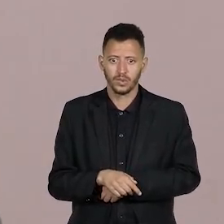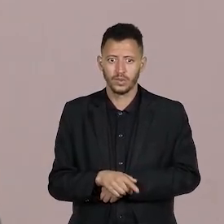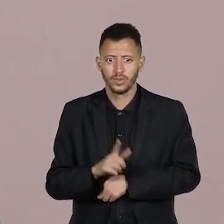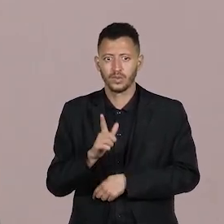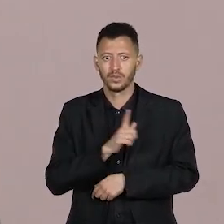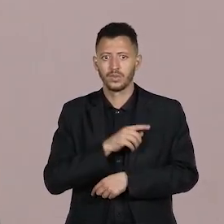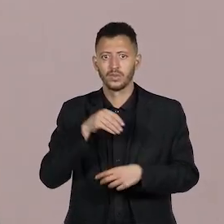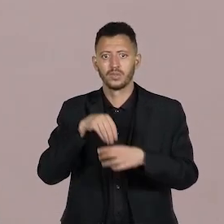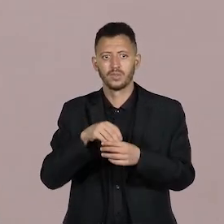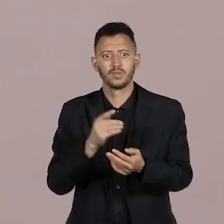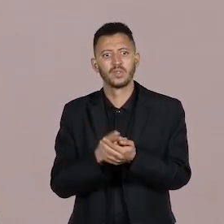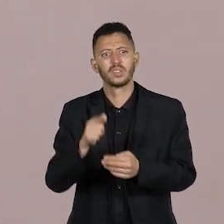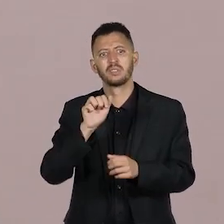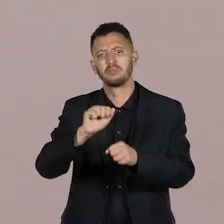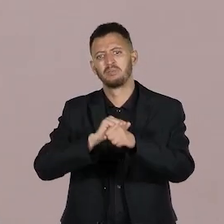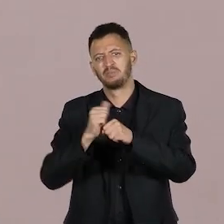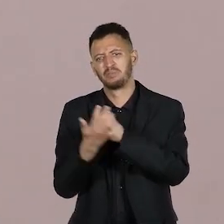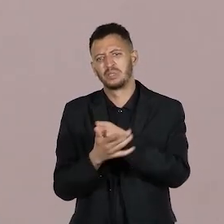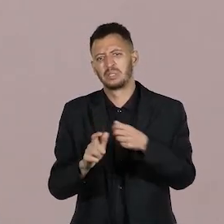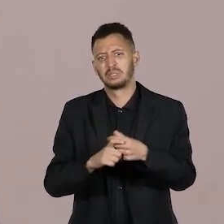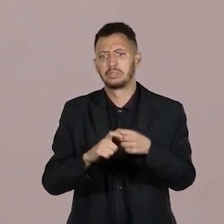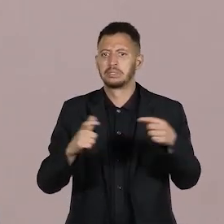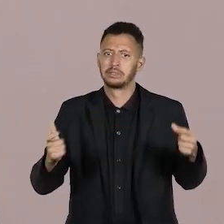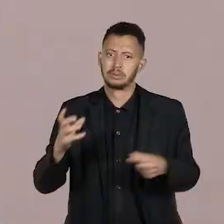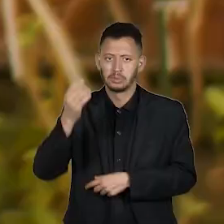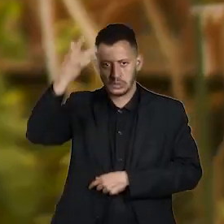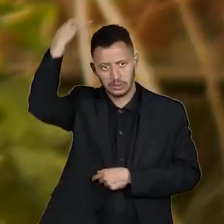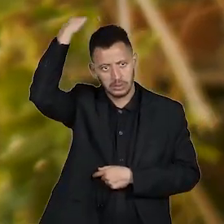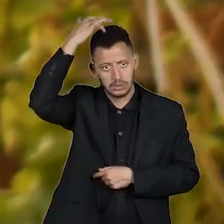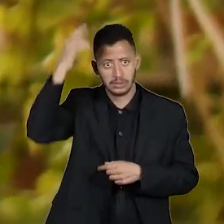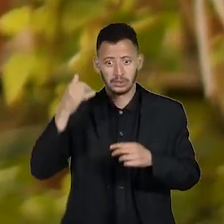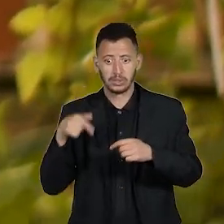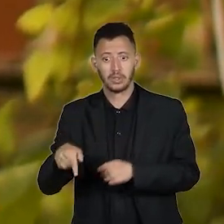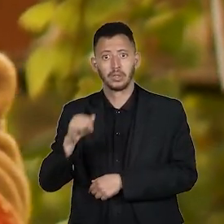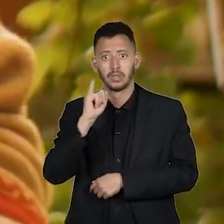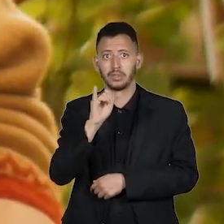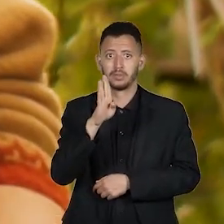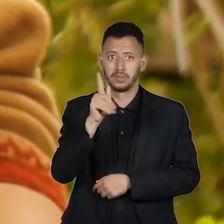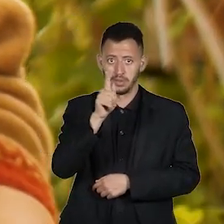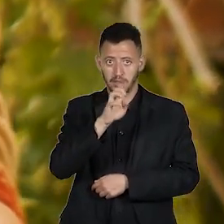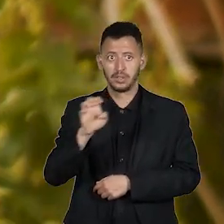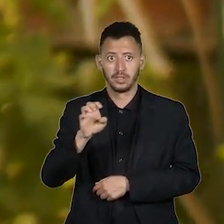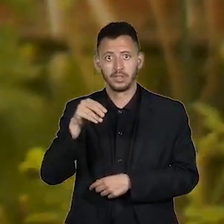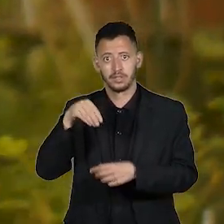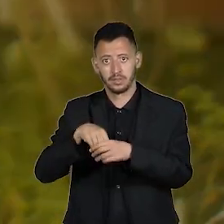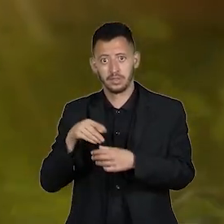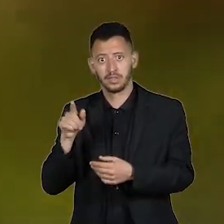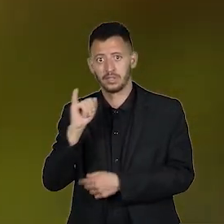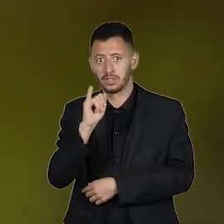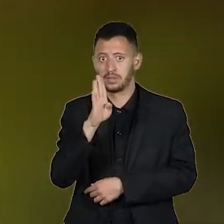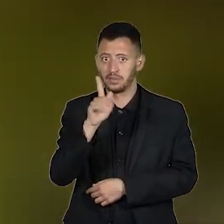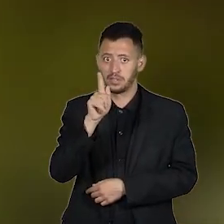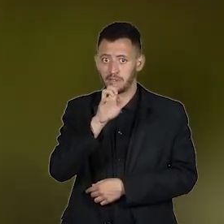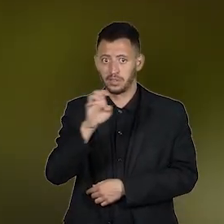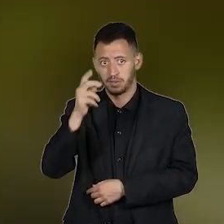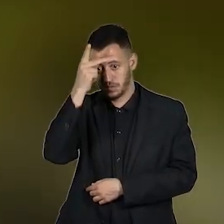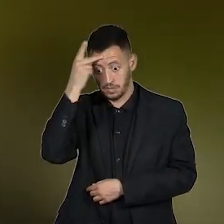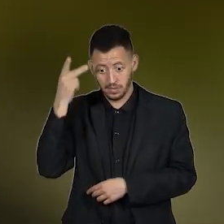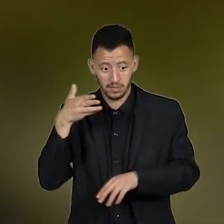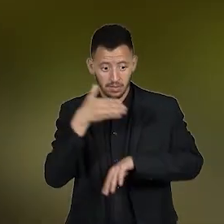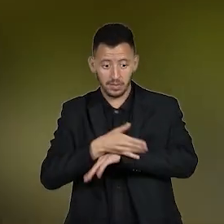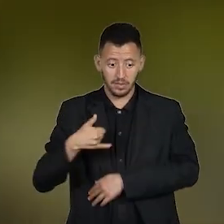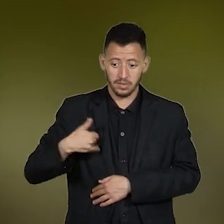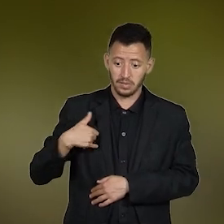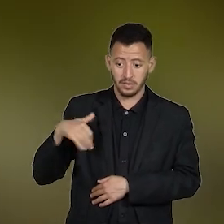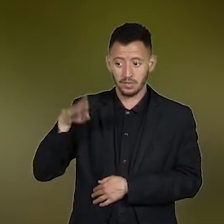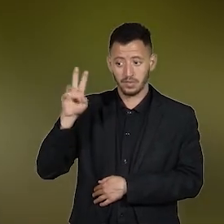a gente vem tendo desde a pandemia um aumento absurdo. De acordo com o Instituto Brasileiro de Geografia e Estatística, o IBGE,